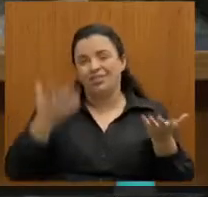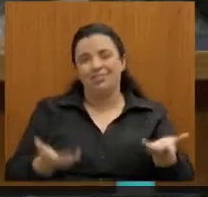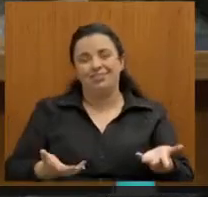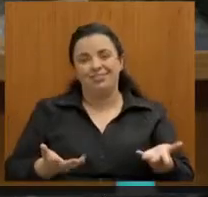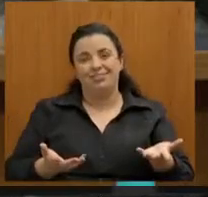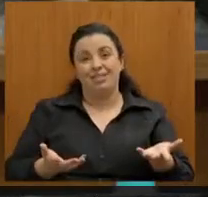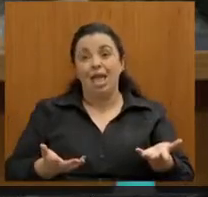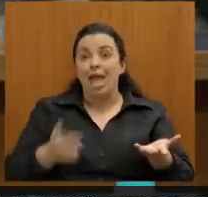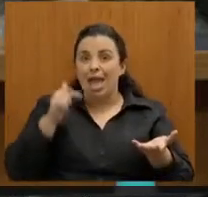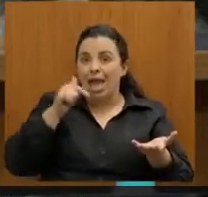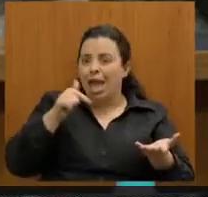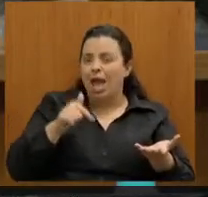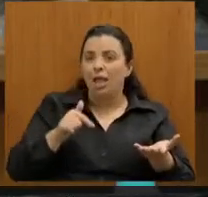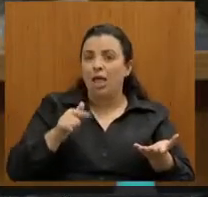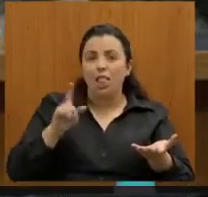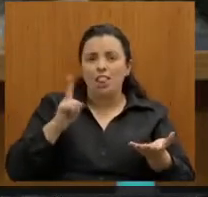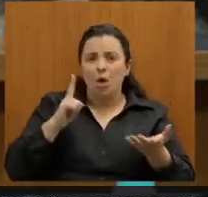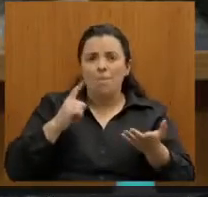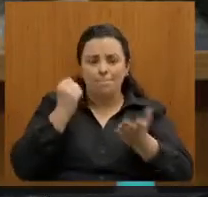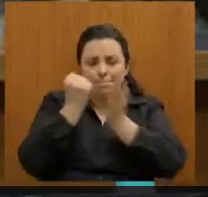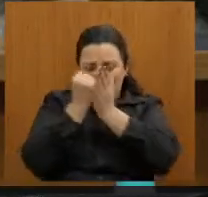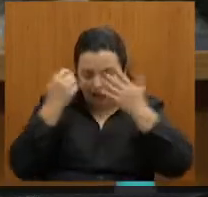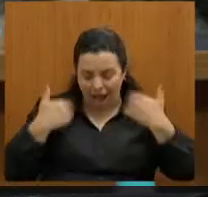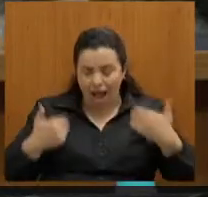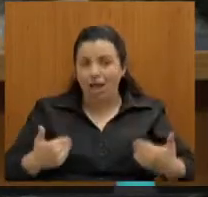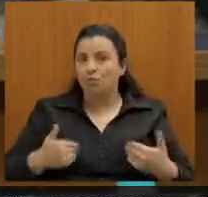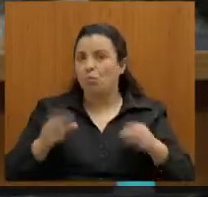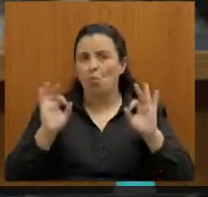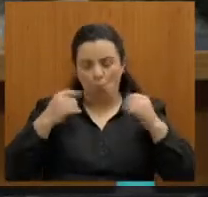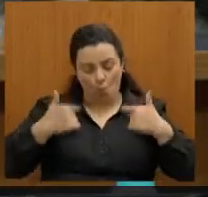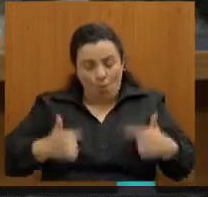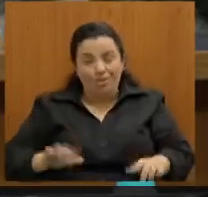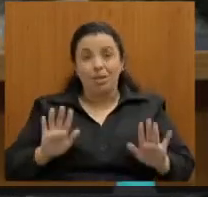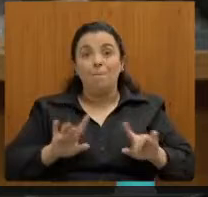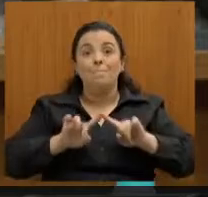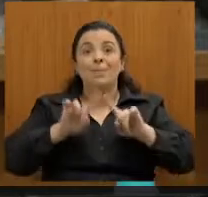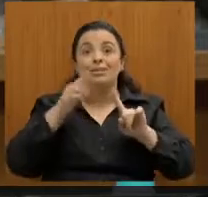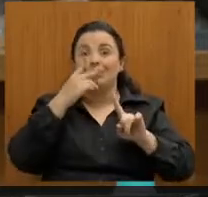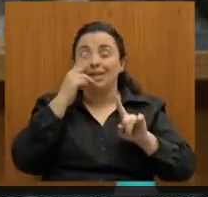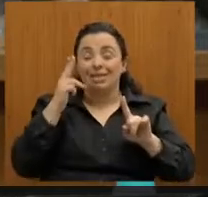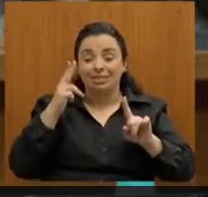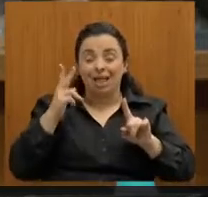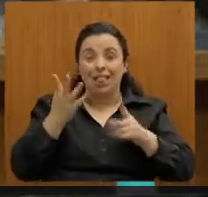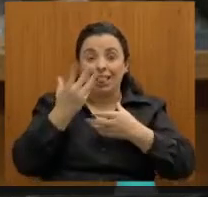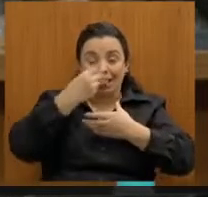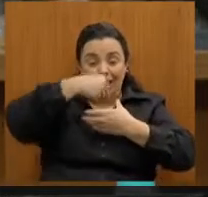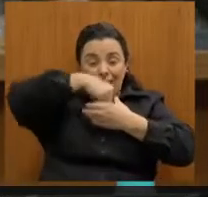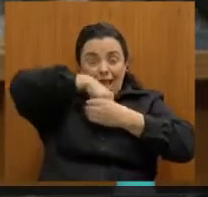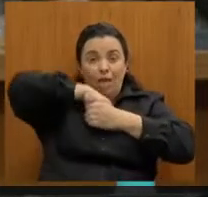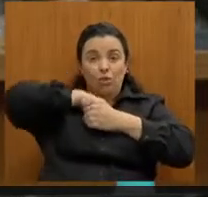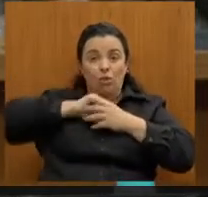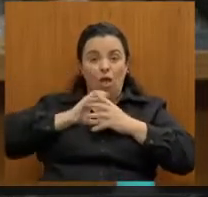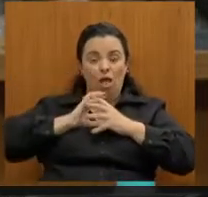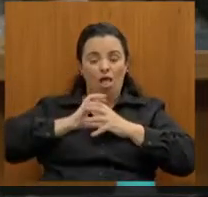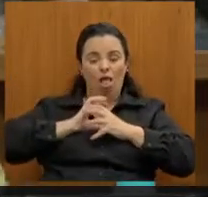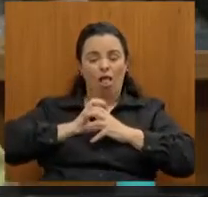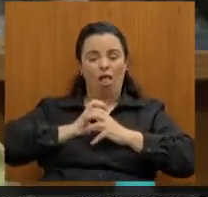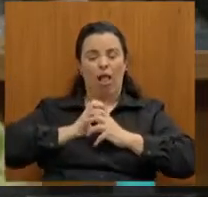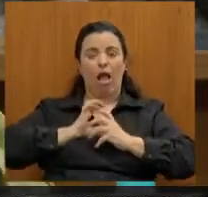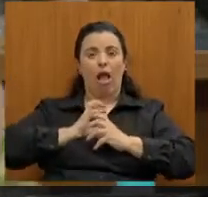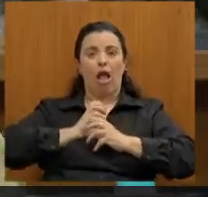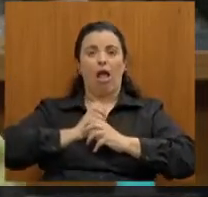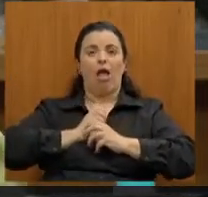mas ela mata ela mata a pessoa por dentro e ela mata a